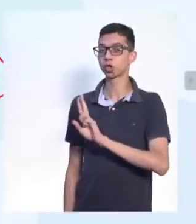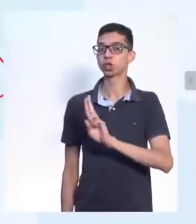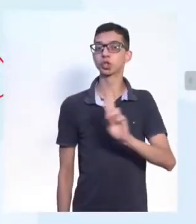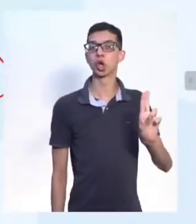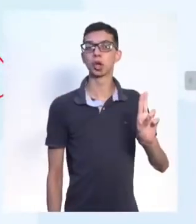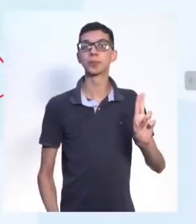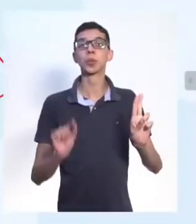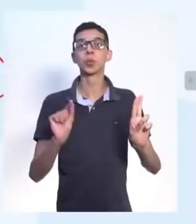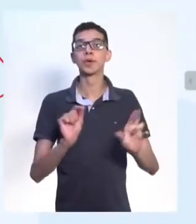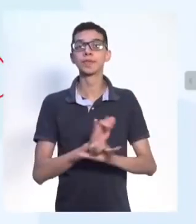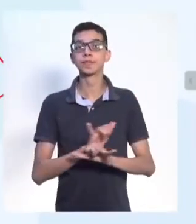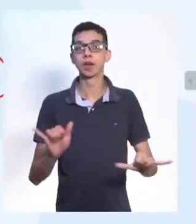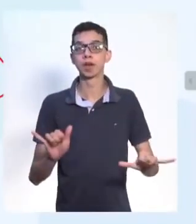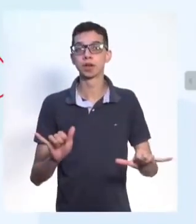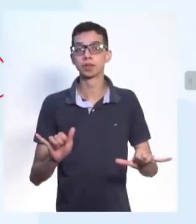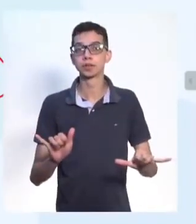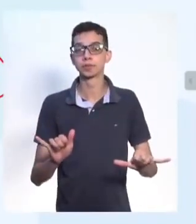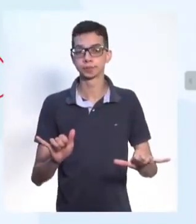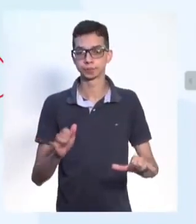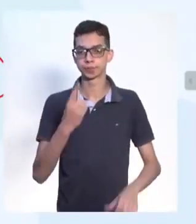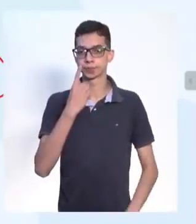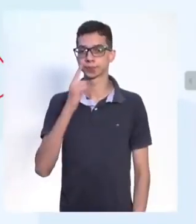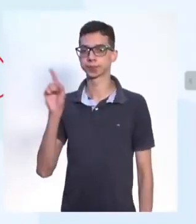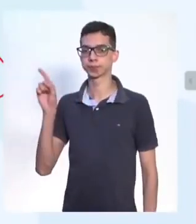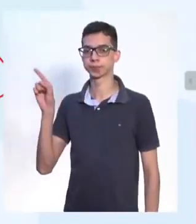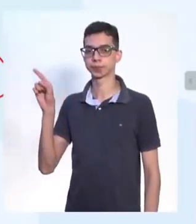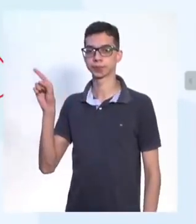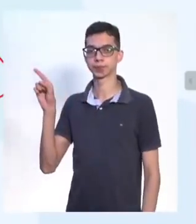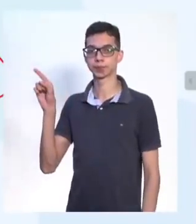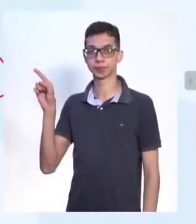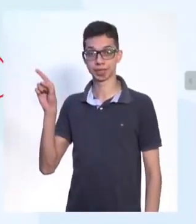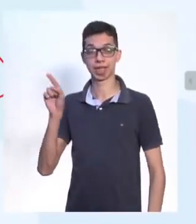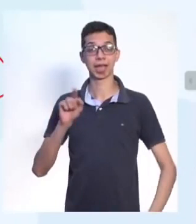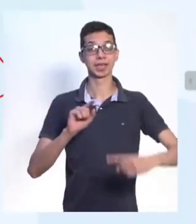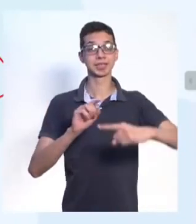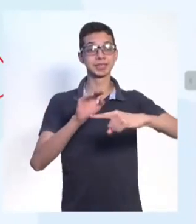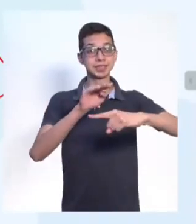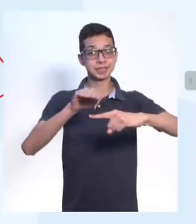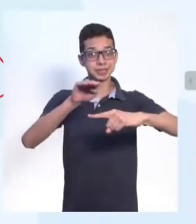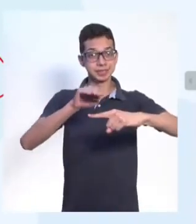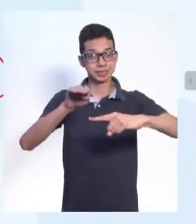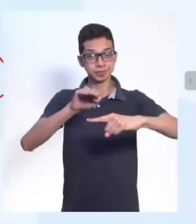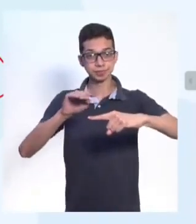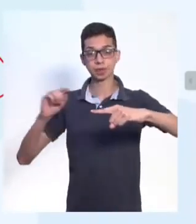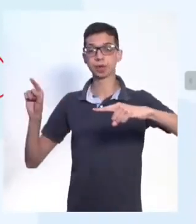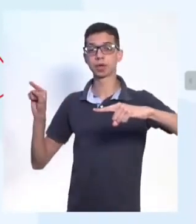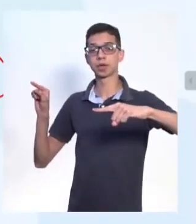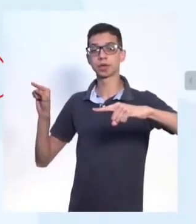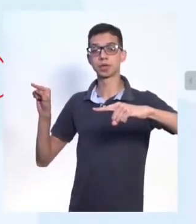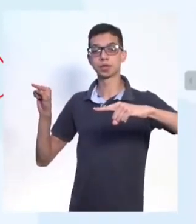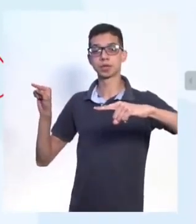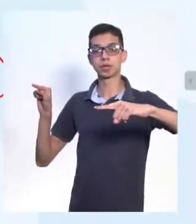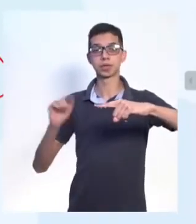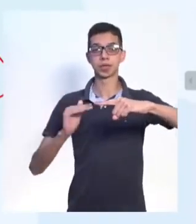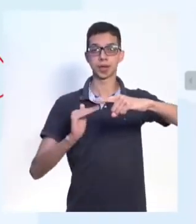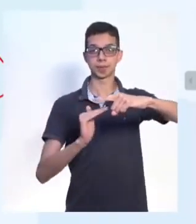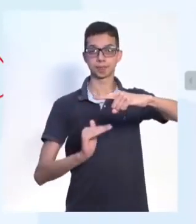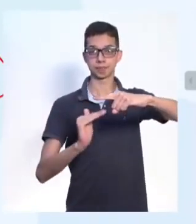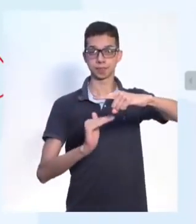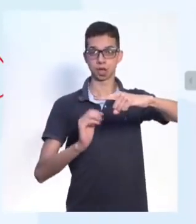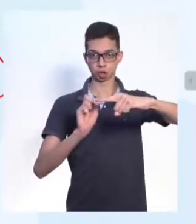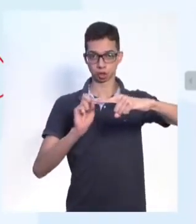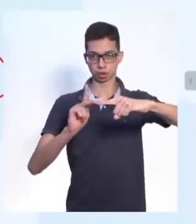que eu estou dizendo aí? Numerador é essa parte de cima, denominador é essa parte de baixo aí da